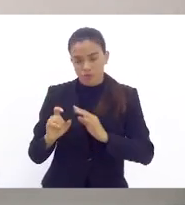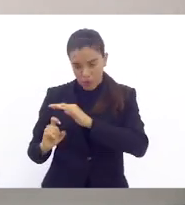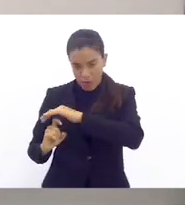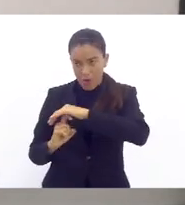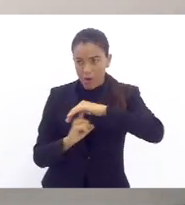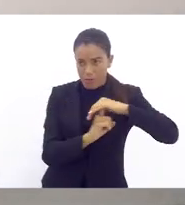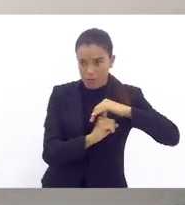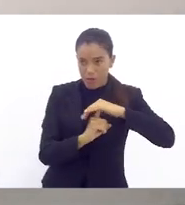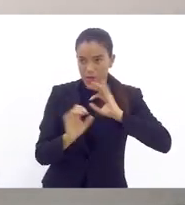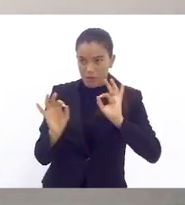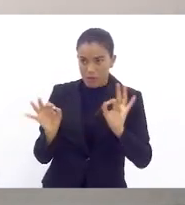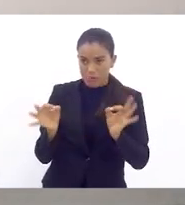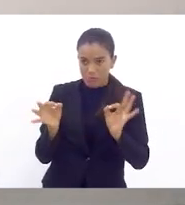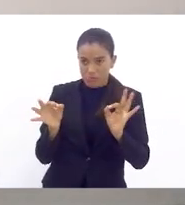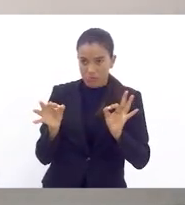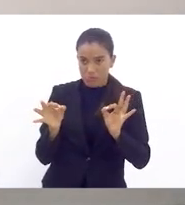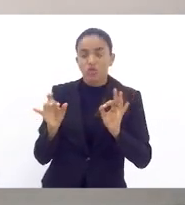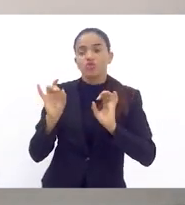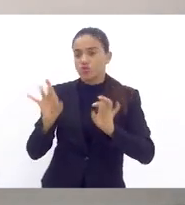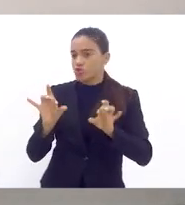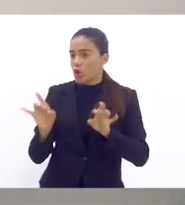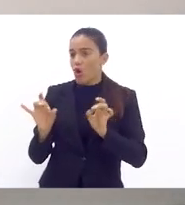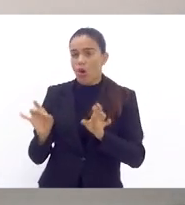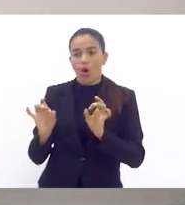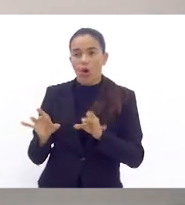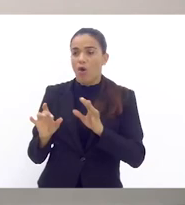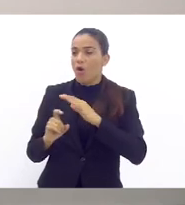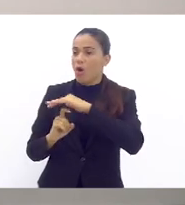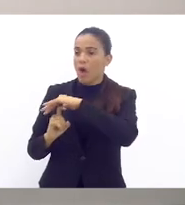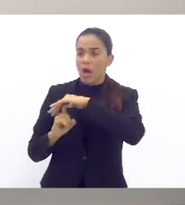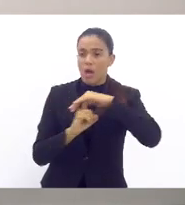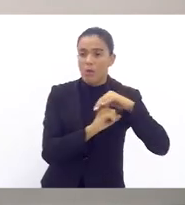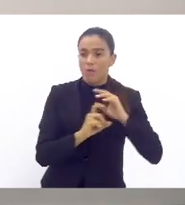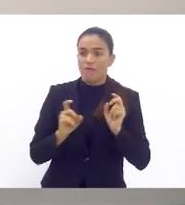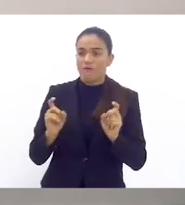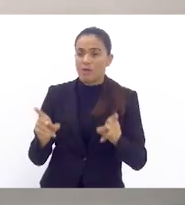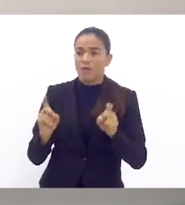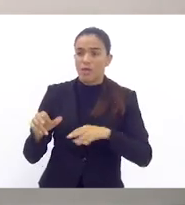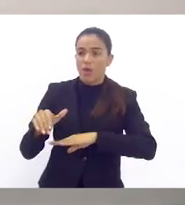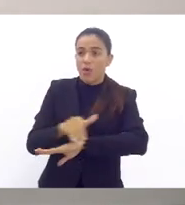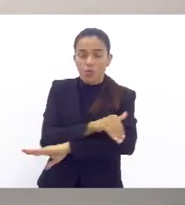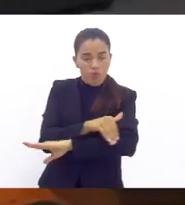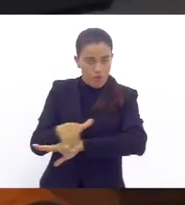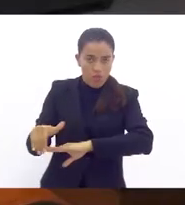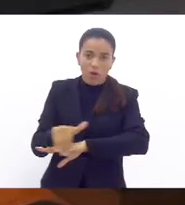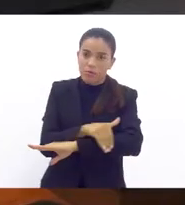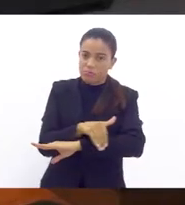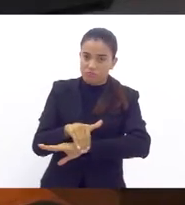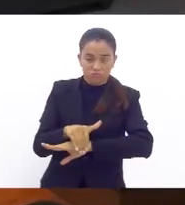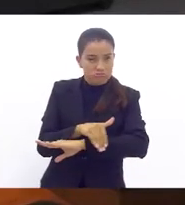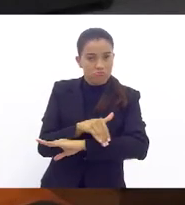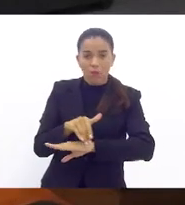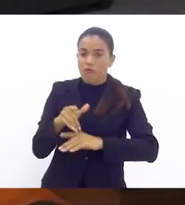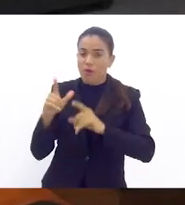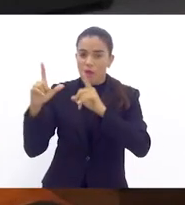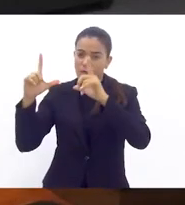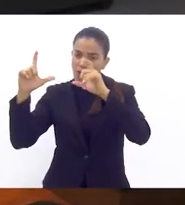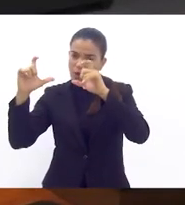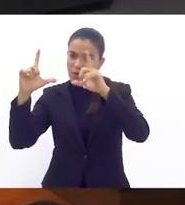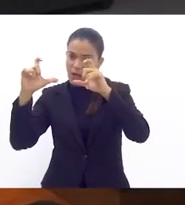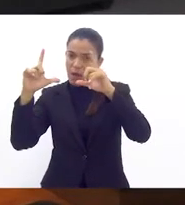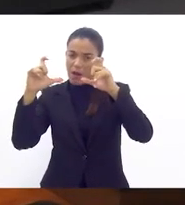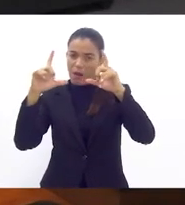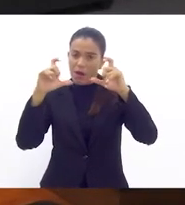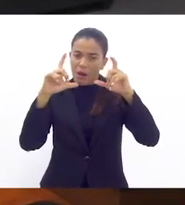só de ambulante. Só de ambulantes. Todas foram compradas diretamente na rua, todos eles foram fotografados.